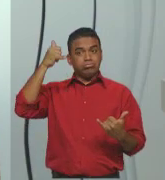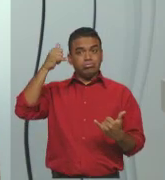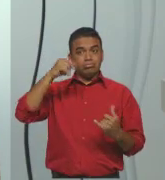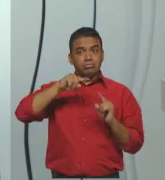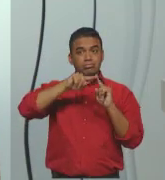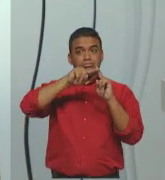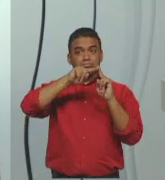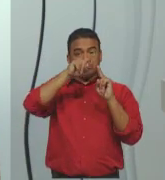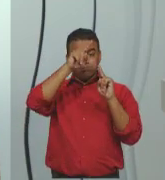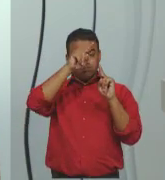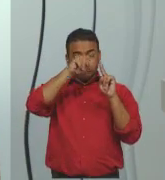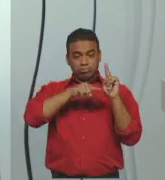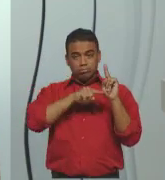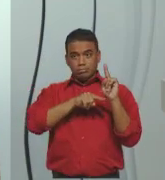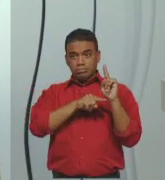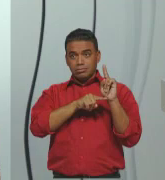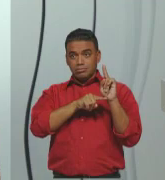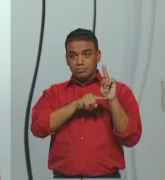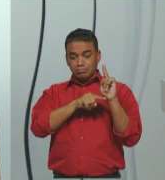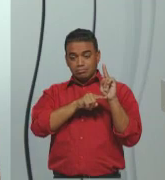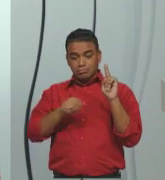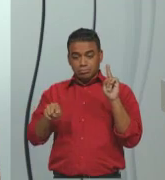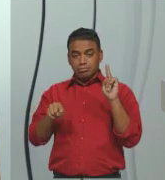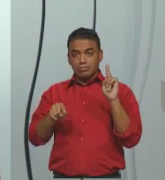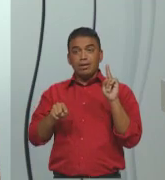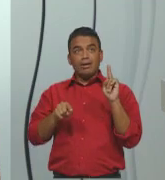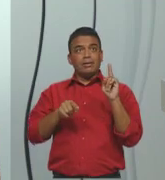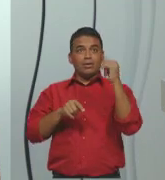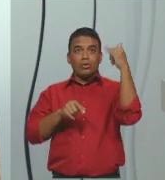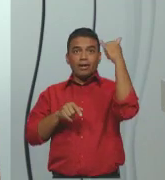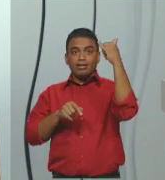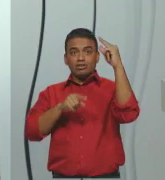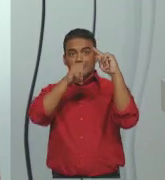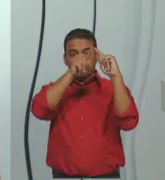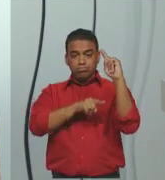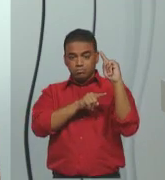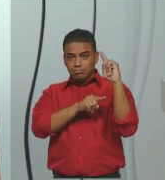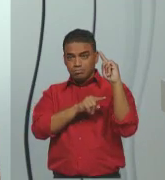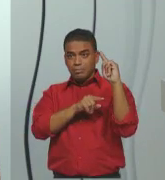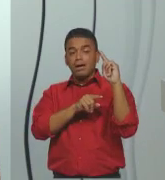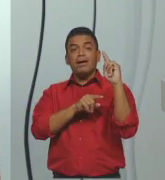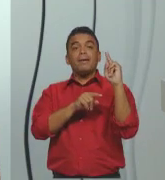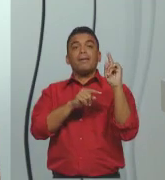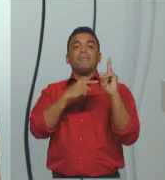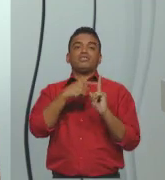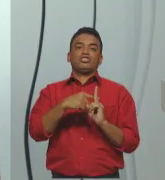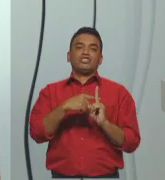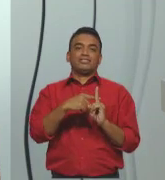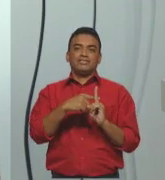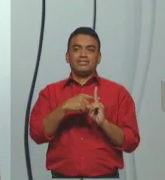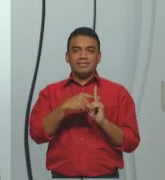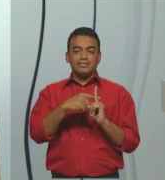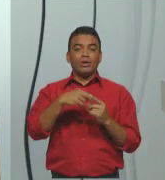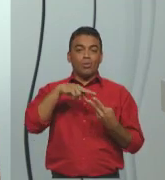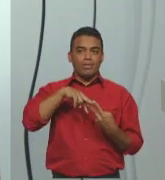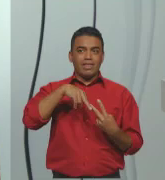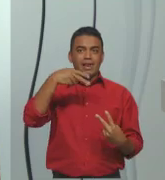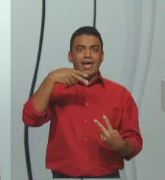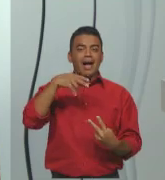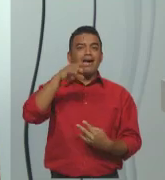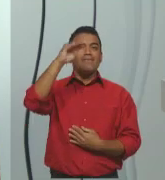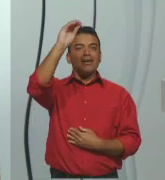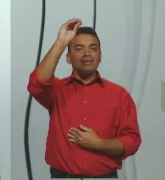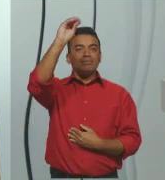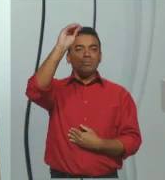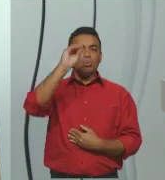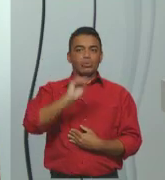flui do negativo para cá, para o positivo. Então, essas moléculas de DNA que são colocadas aqui, elas tendem a o quê? Se